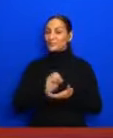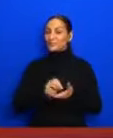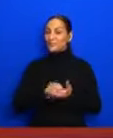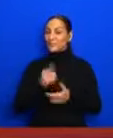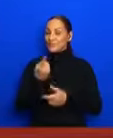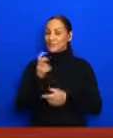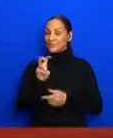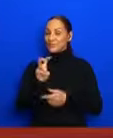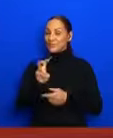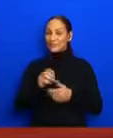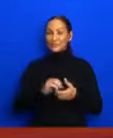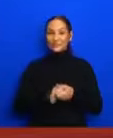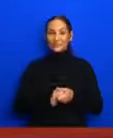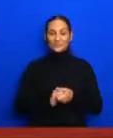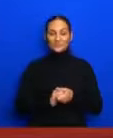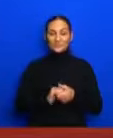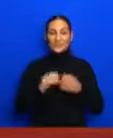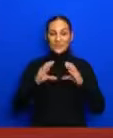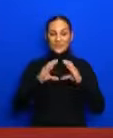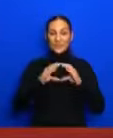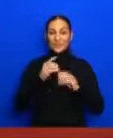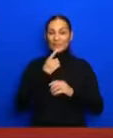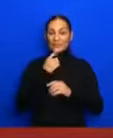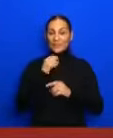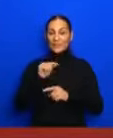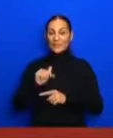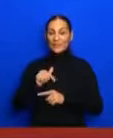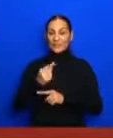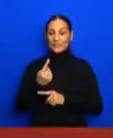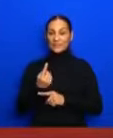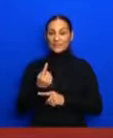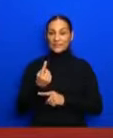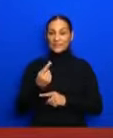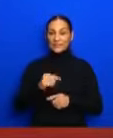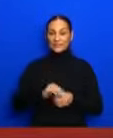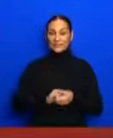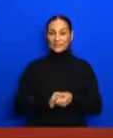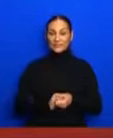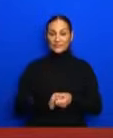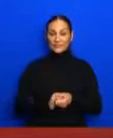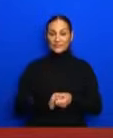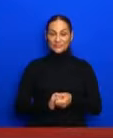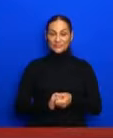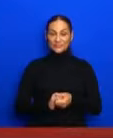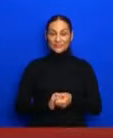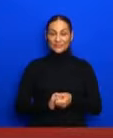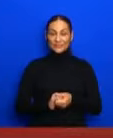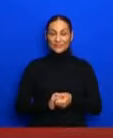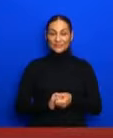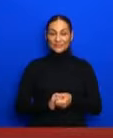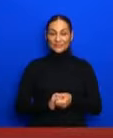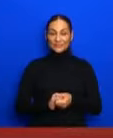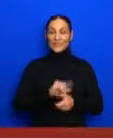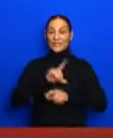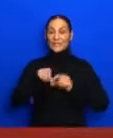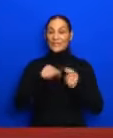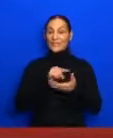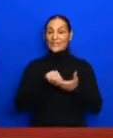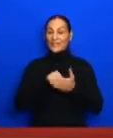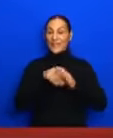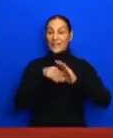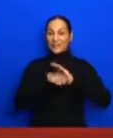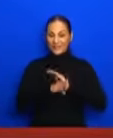faltam 15. Bola vermelha 71, vermelha número 71. É o sorteio